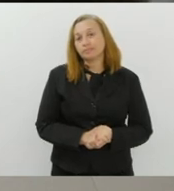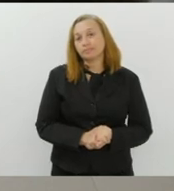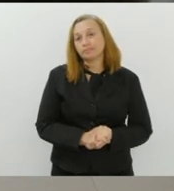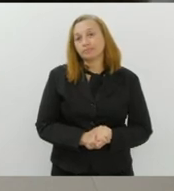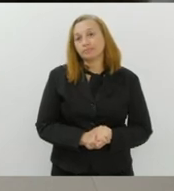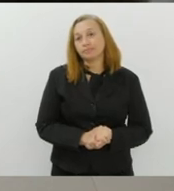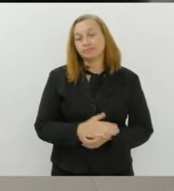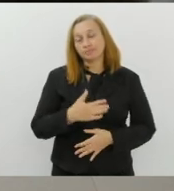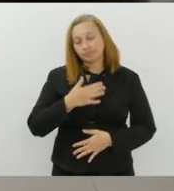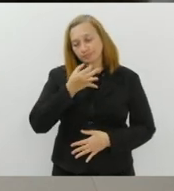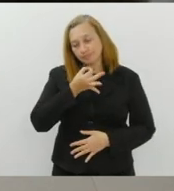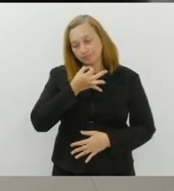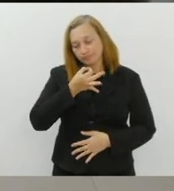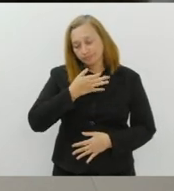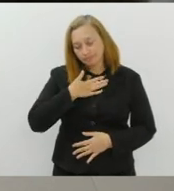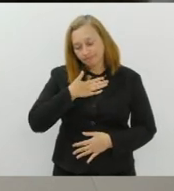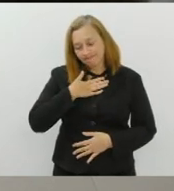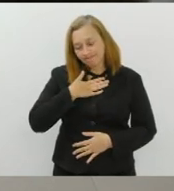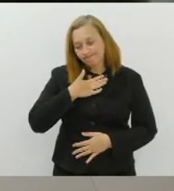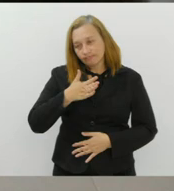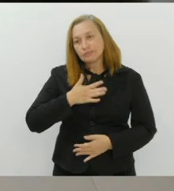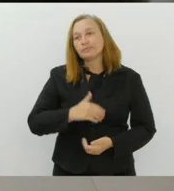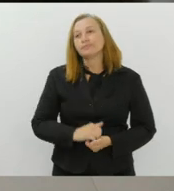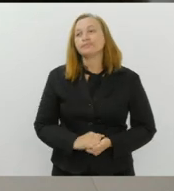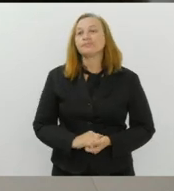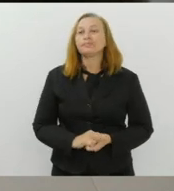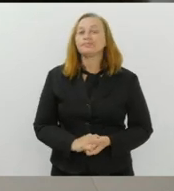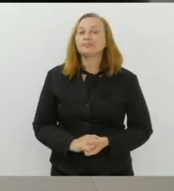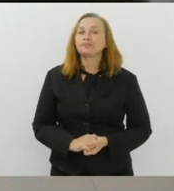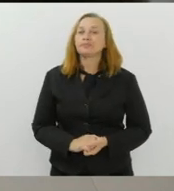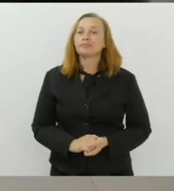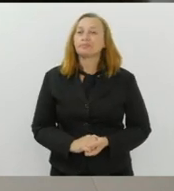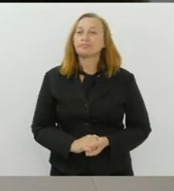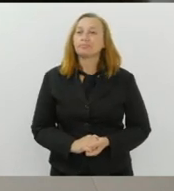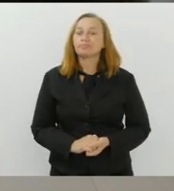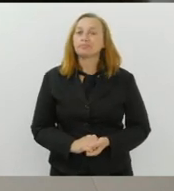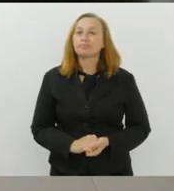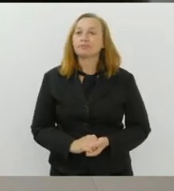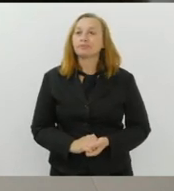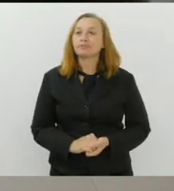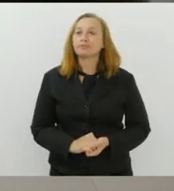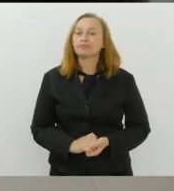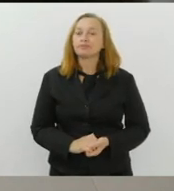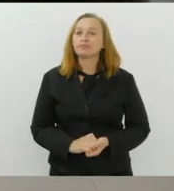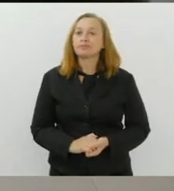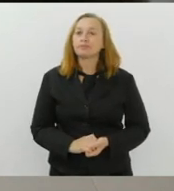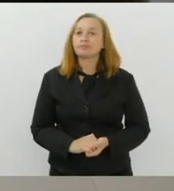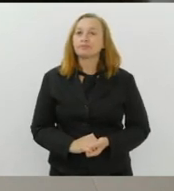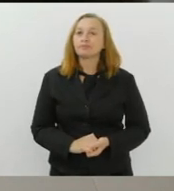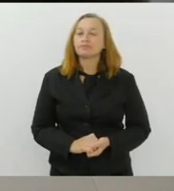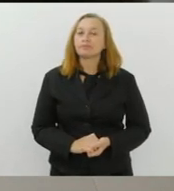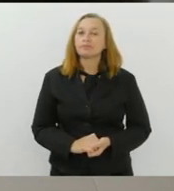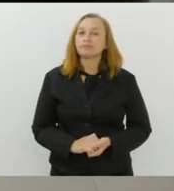A minha sugestão, né, seria que fosse